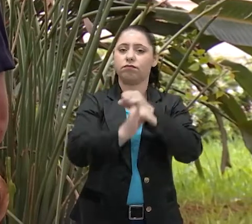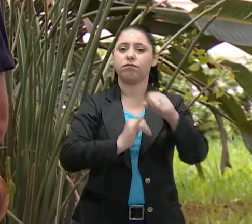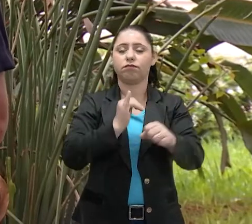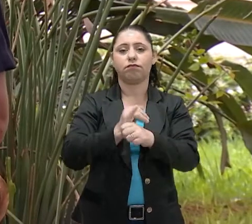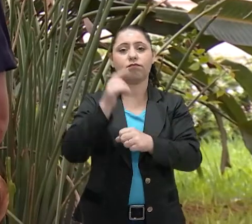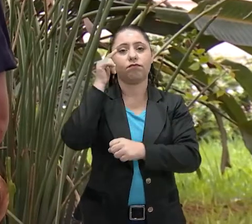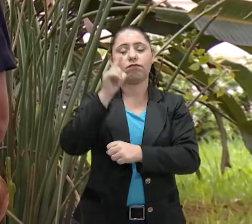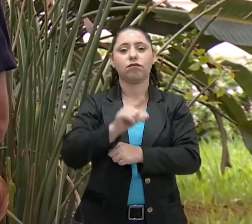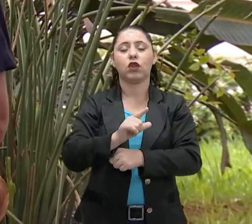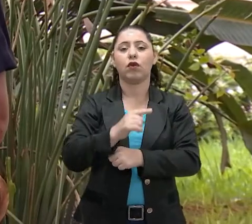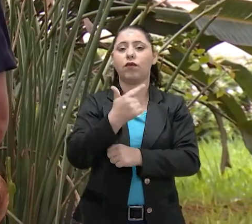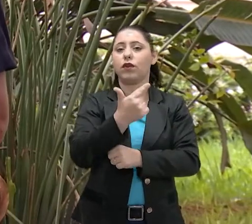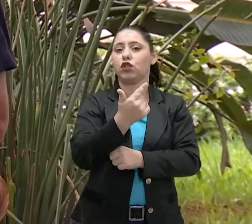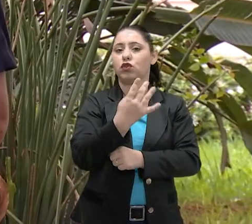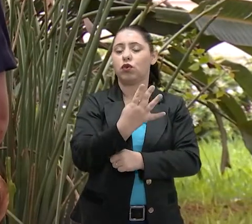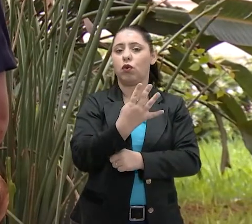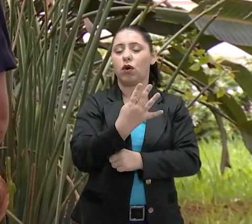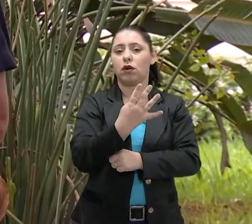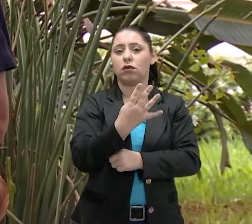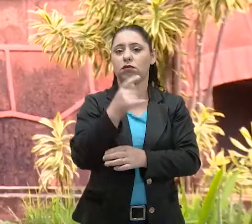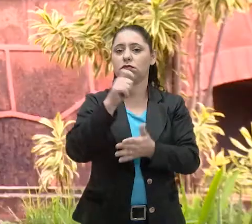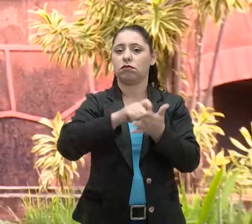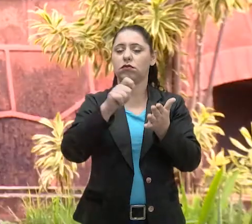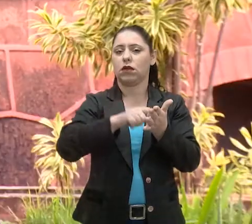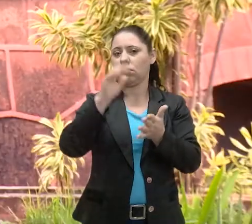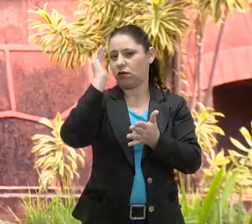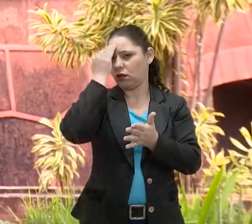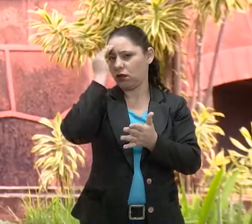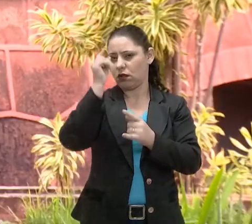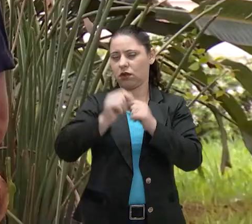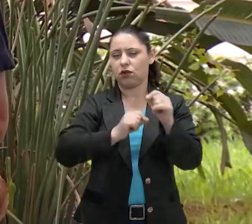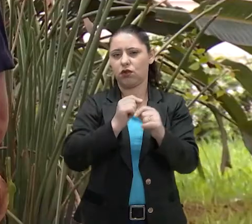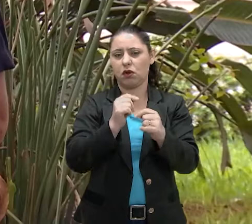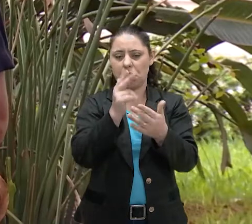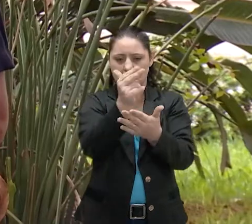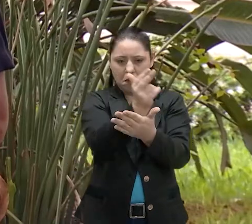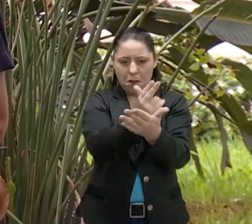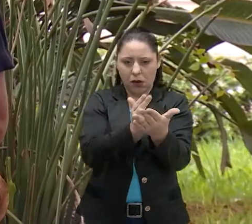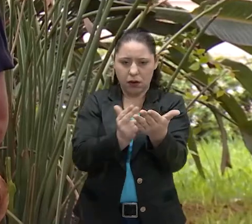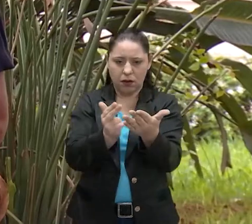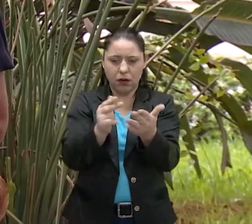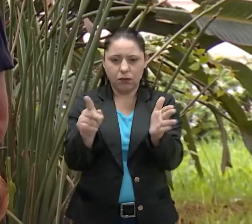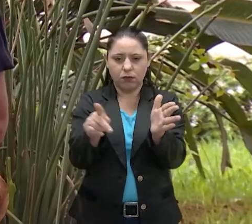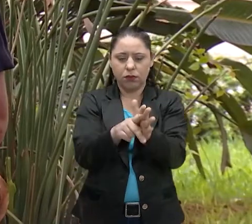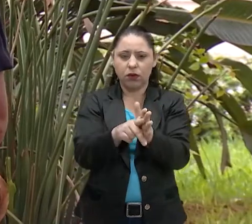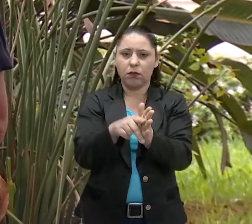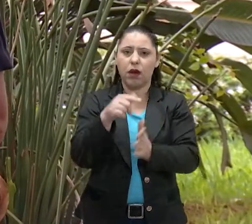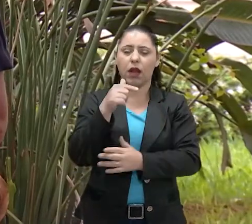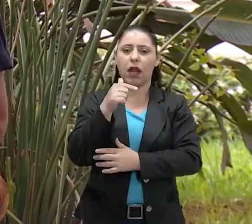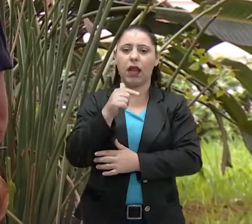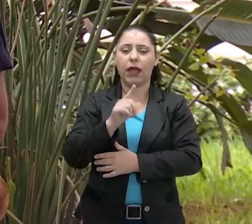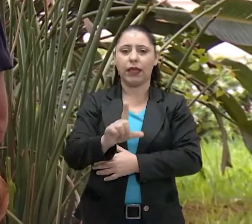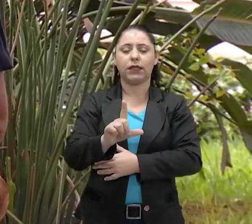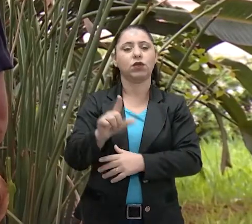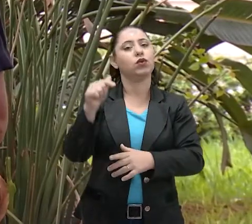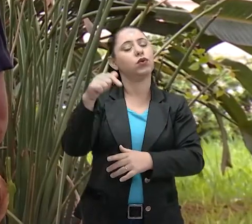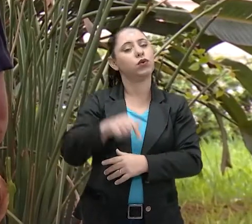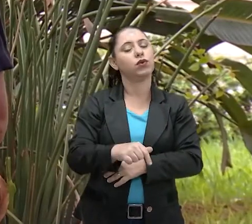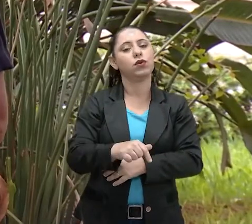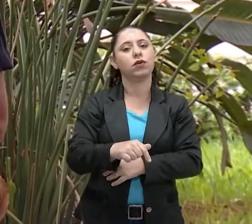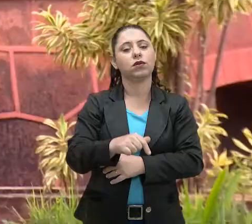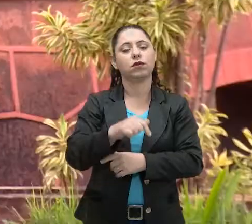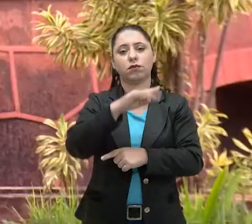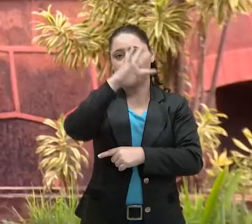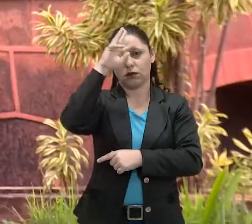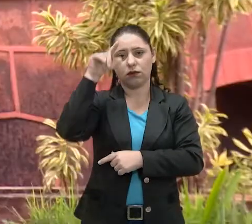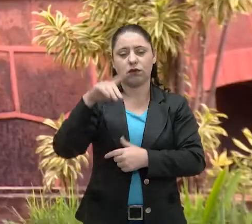internet e conseguimos reunir 24 autores. Eu entendo que nós conseguimos um mapa interessante desse tipo de literatura aqui no Mato Grosso do